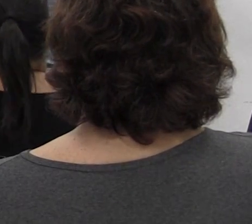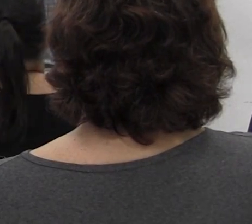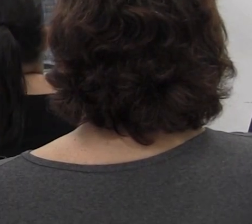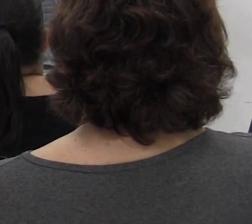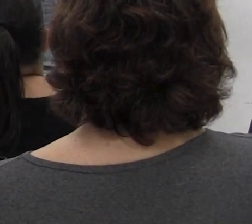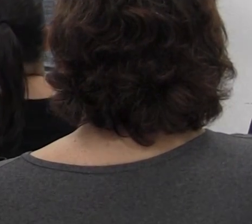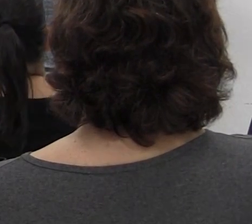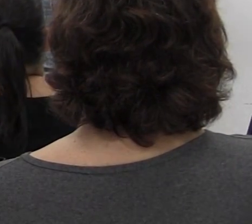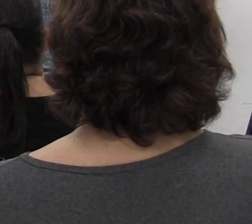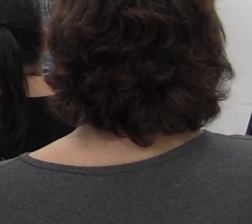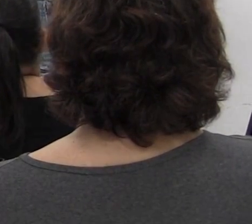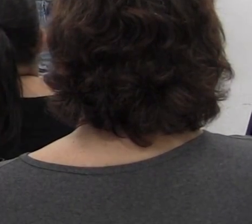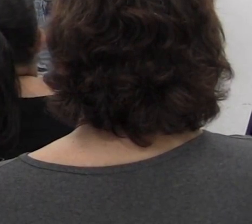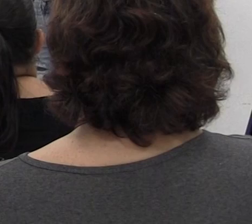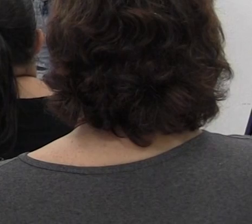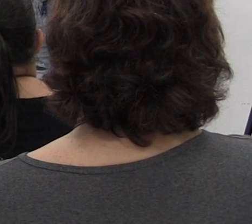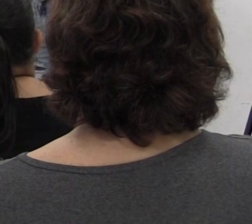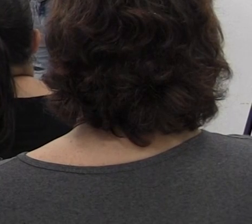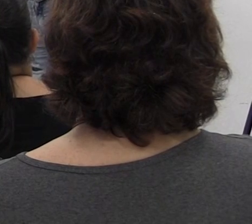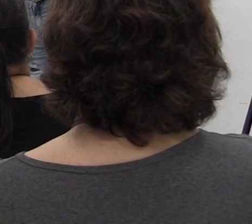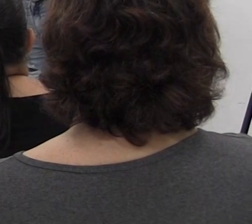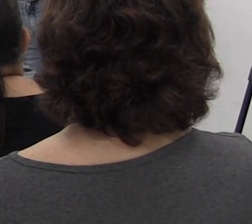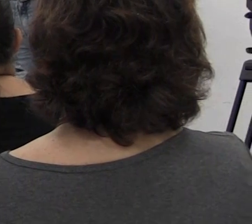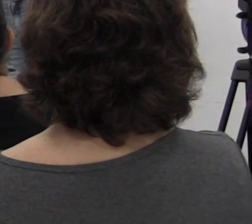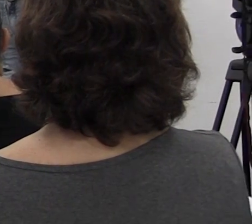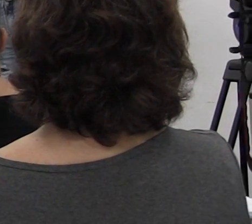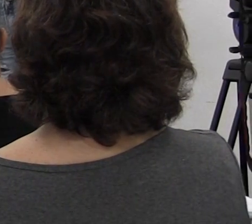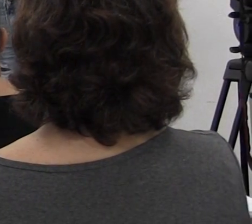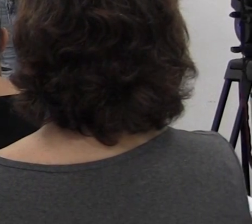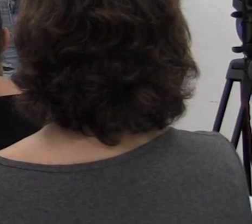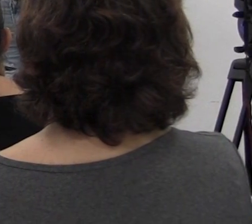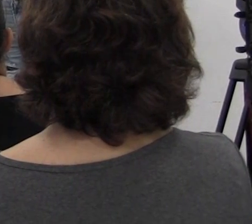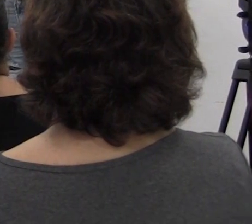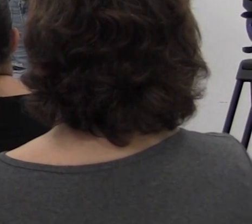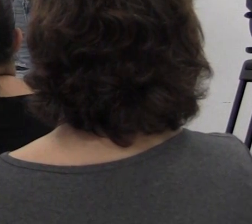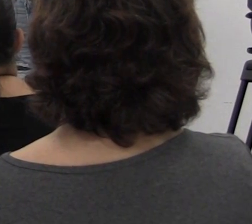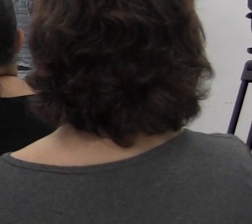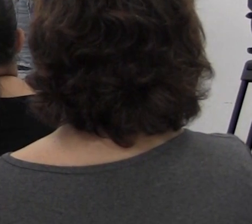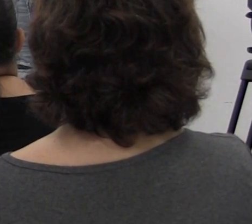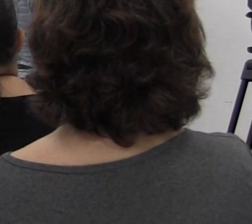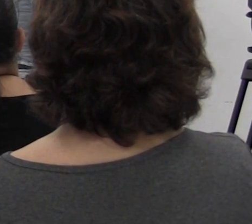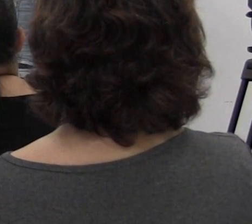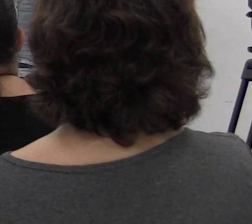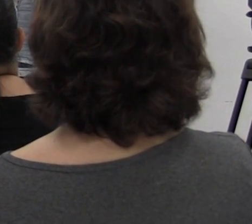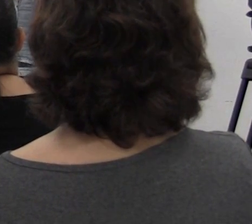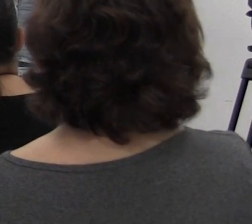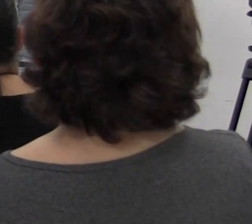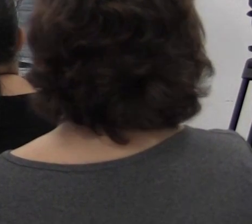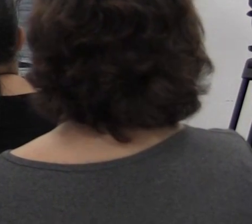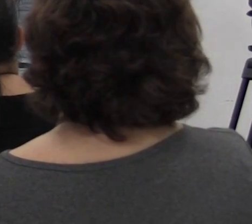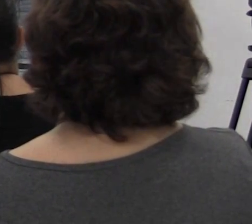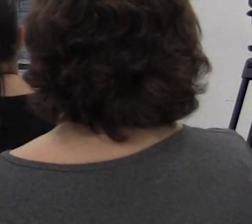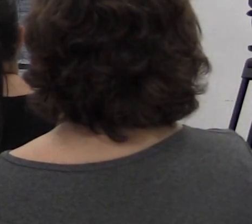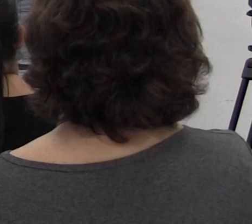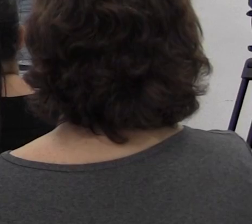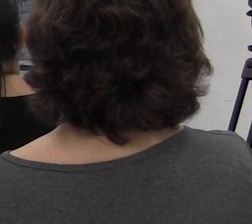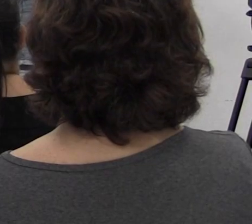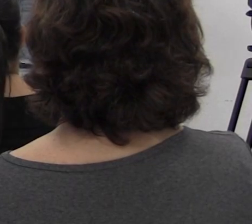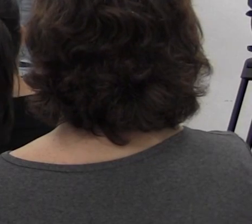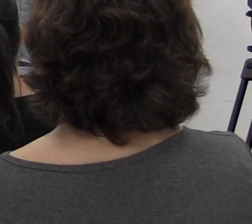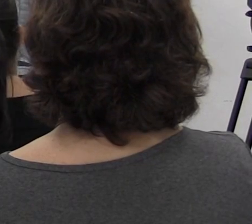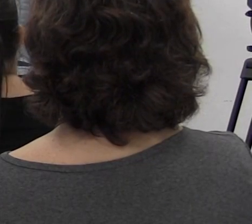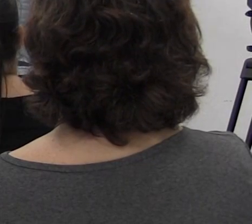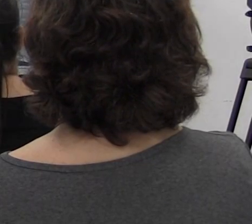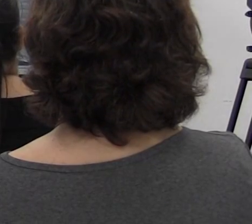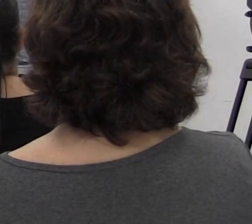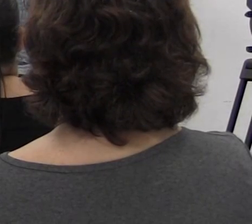Concordo com o que a Dani estava falando, porque eu já vi por aí em muitas escolas que a língua de sinais ela,